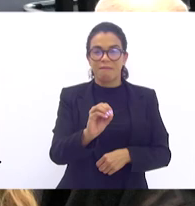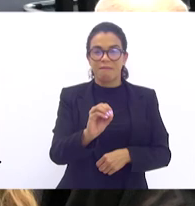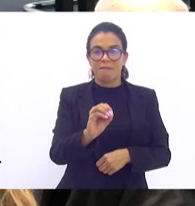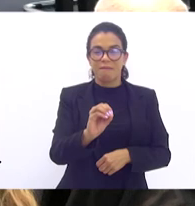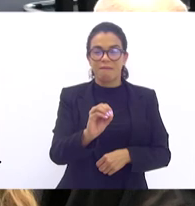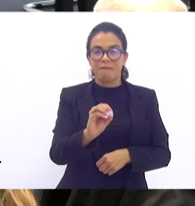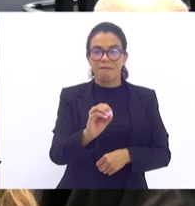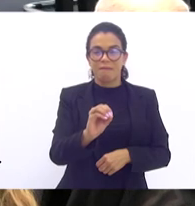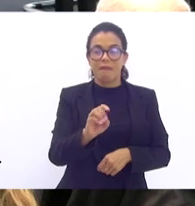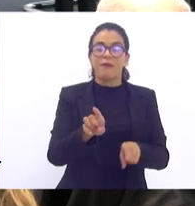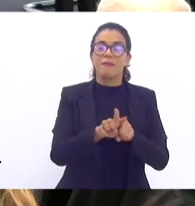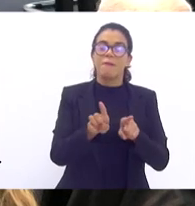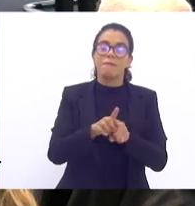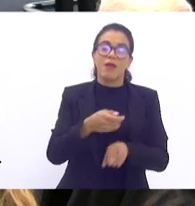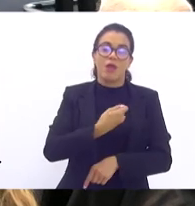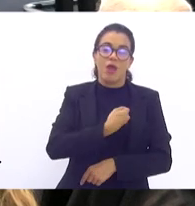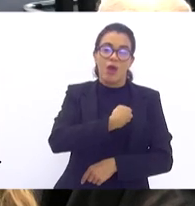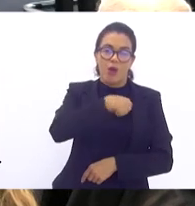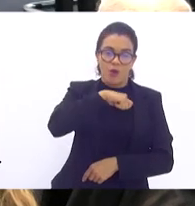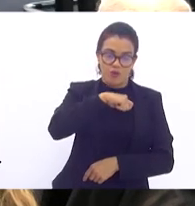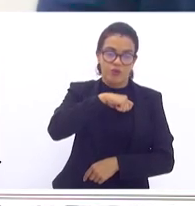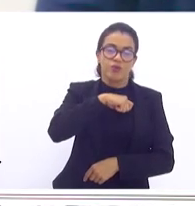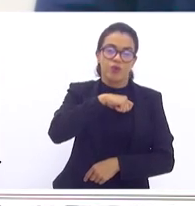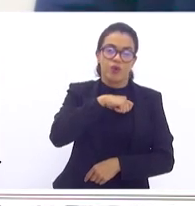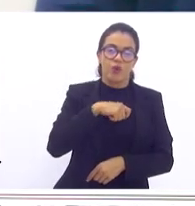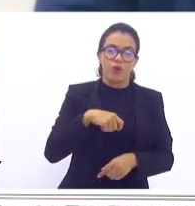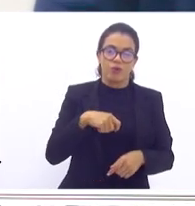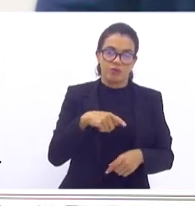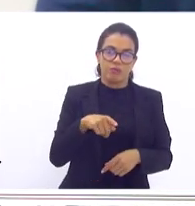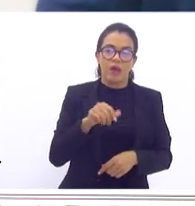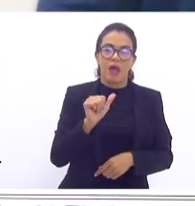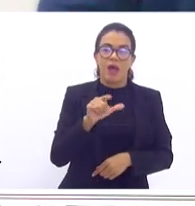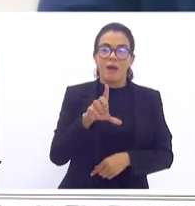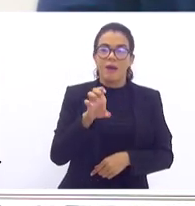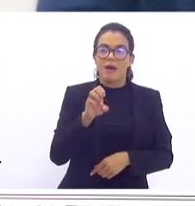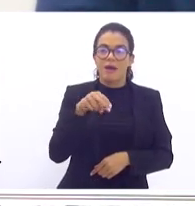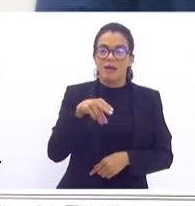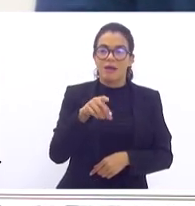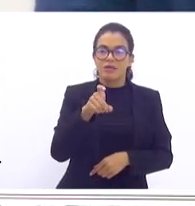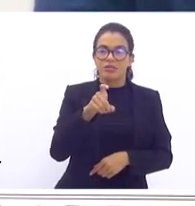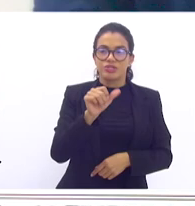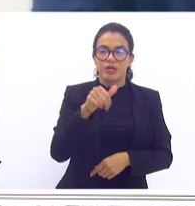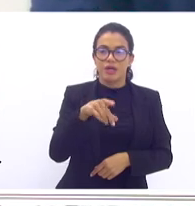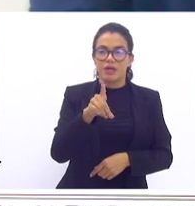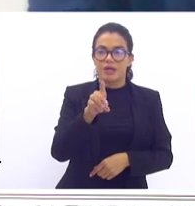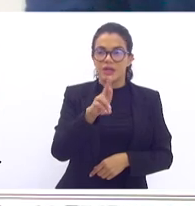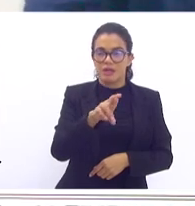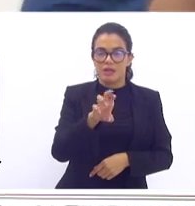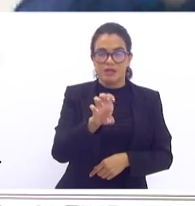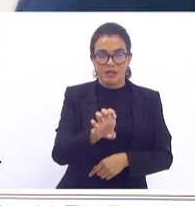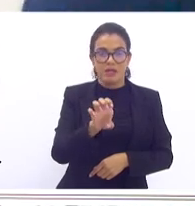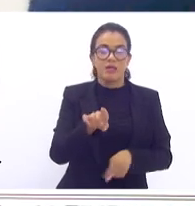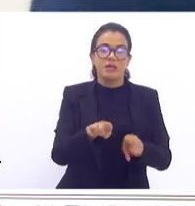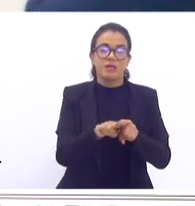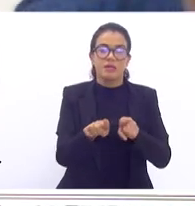presidente dos auditores fiscais do Estado o Alexandre Melo que pediu também para fazer uma breve pergunta em intervenção então